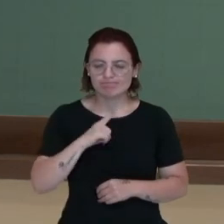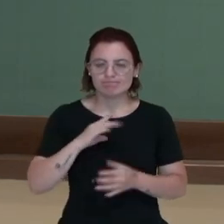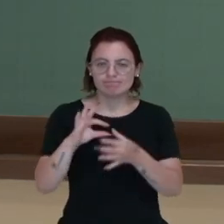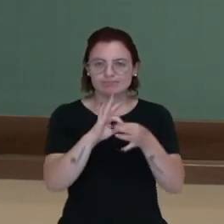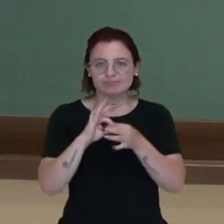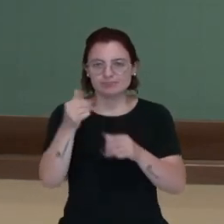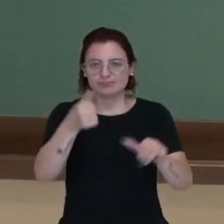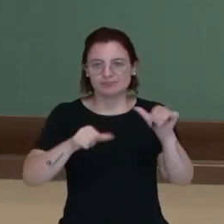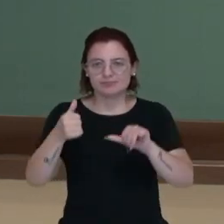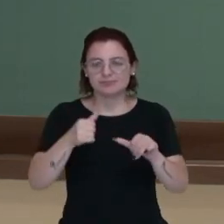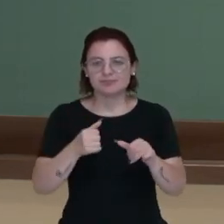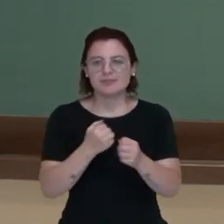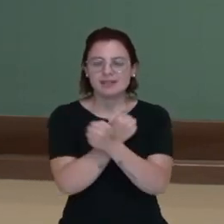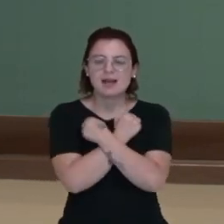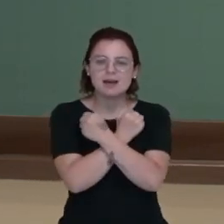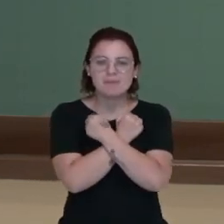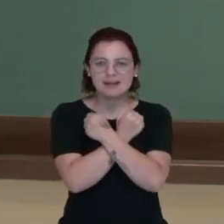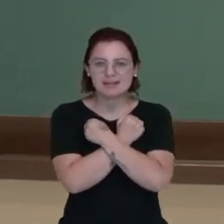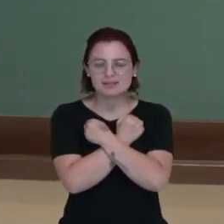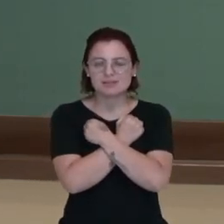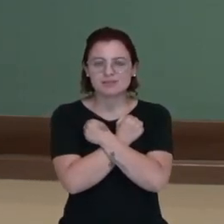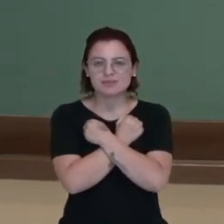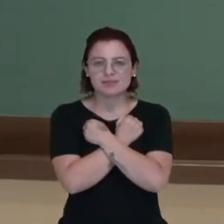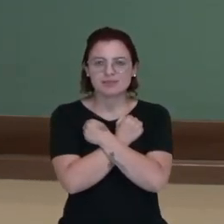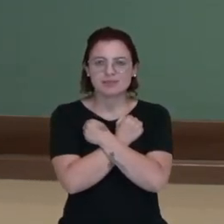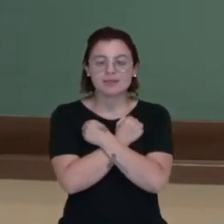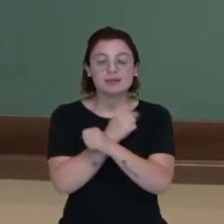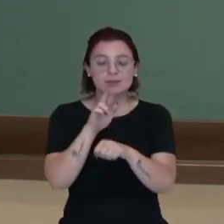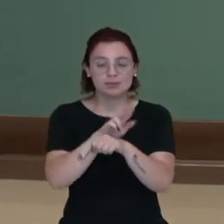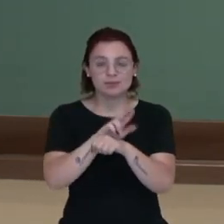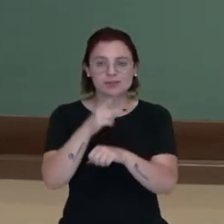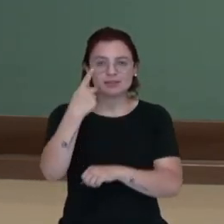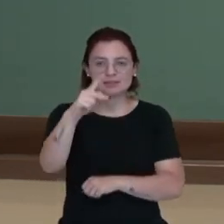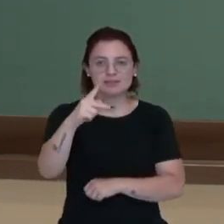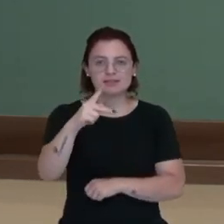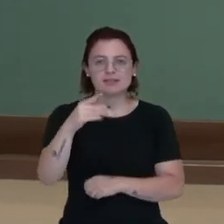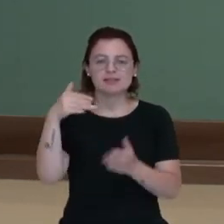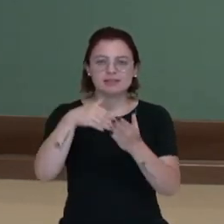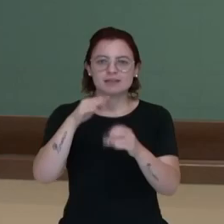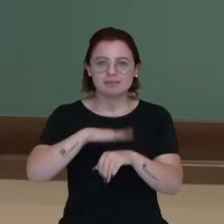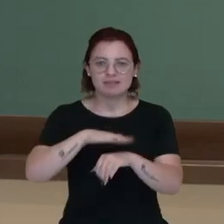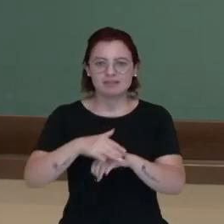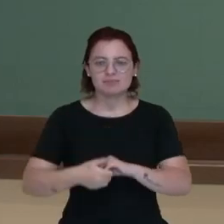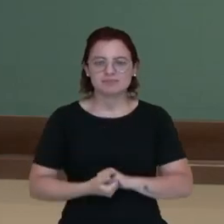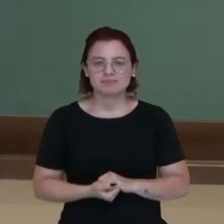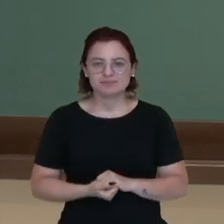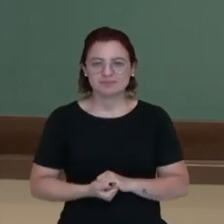Química. Um grande abraço, se cuide e até breve.